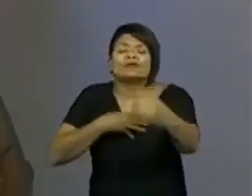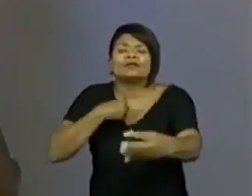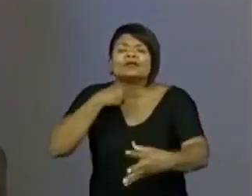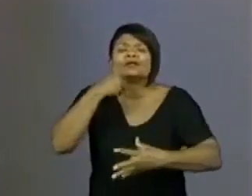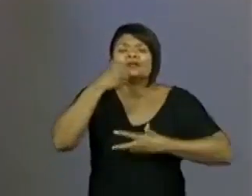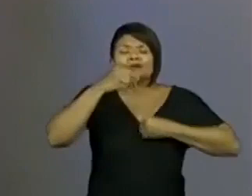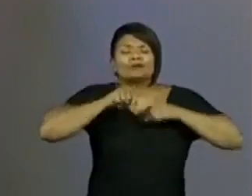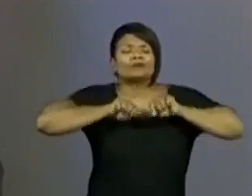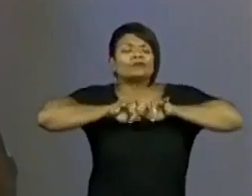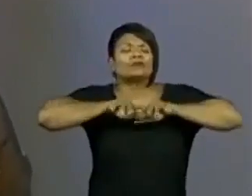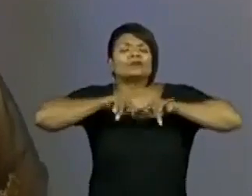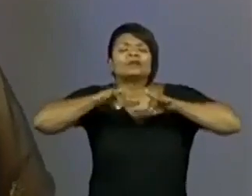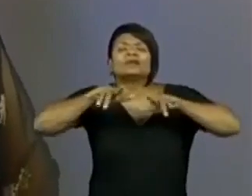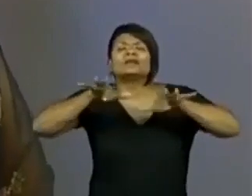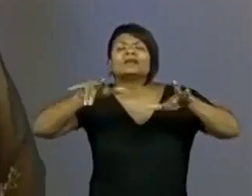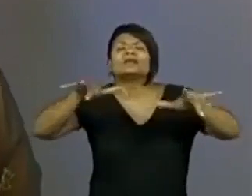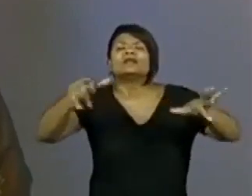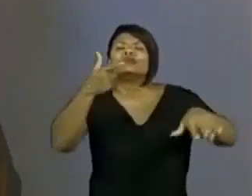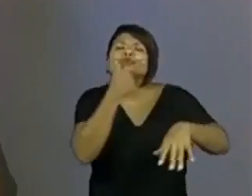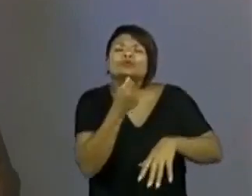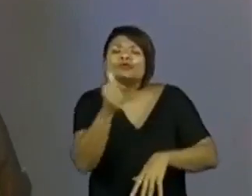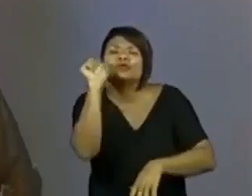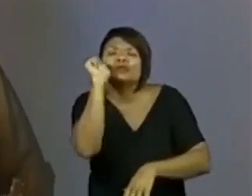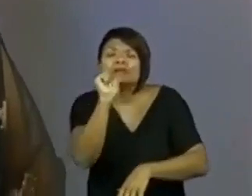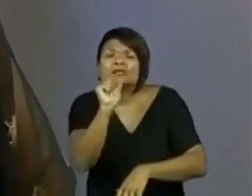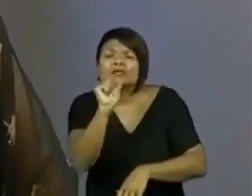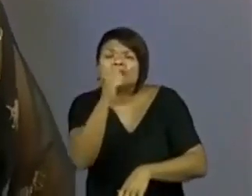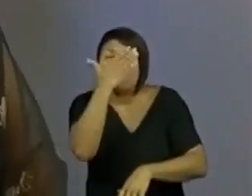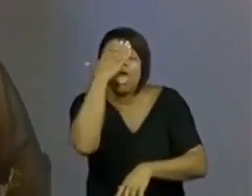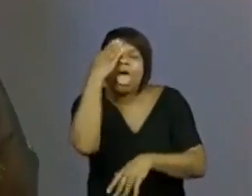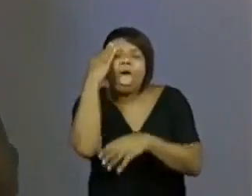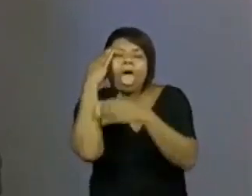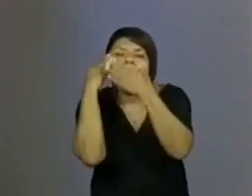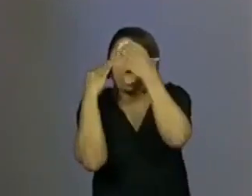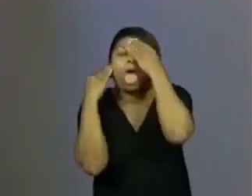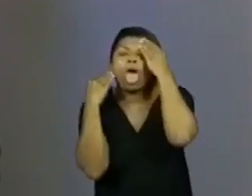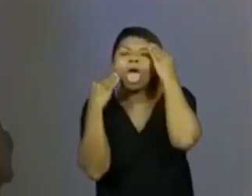das filhas das filhas, foram se esquecendo.